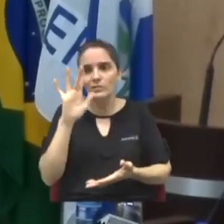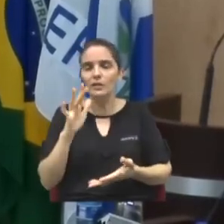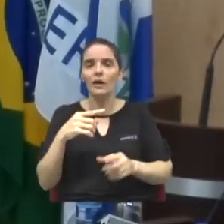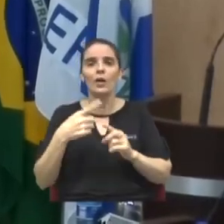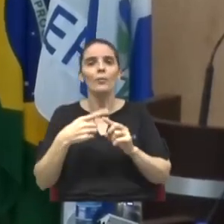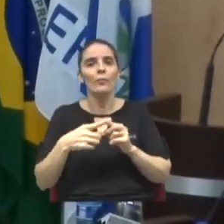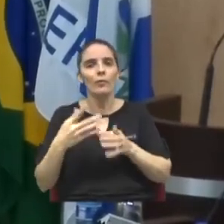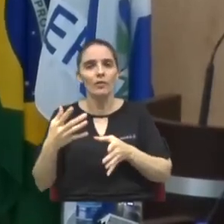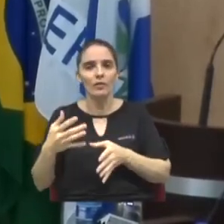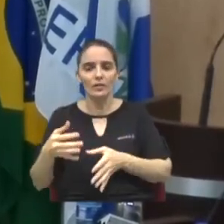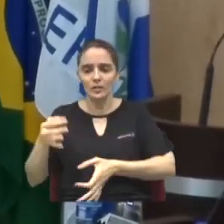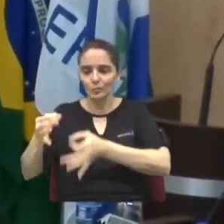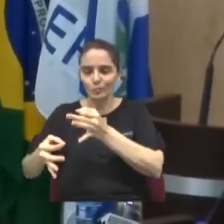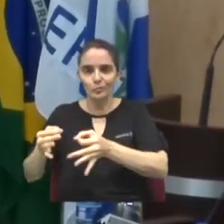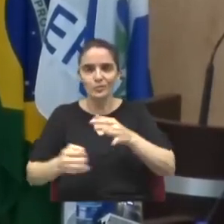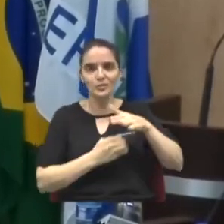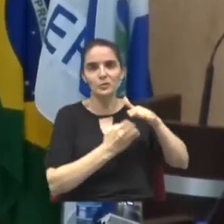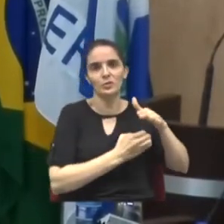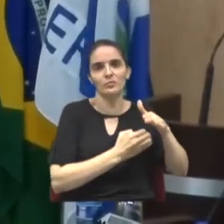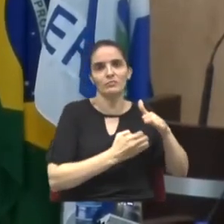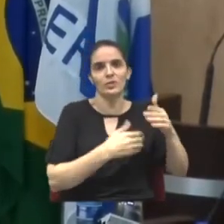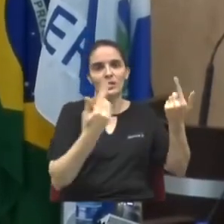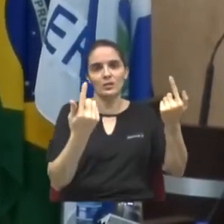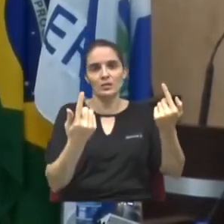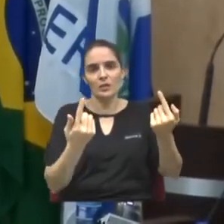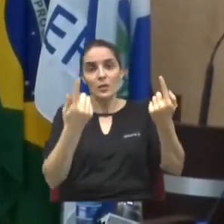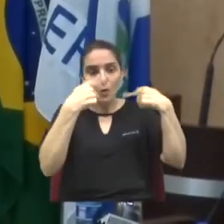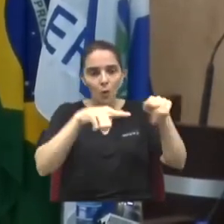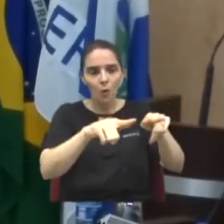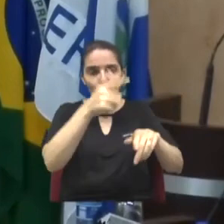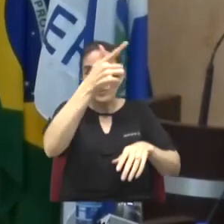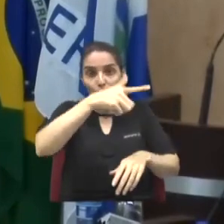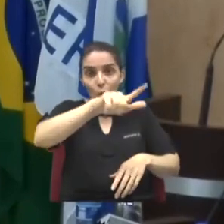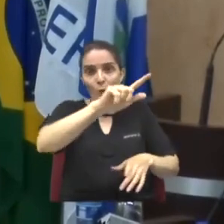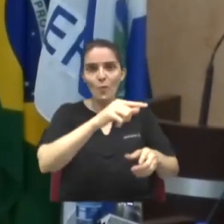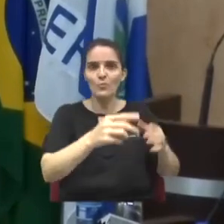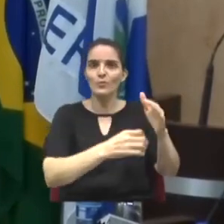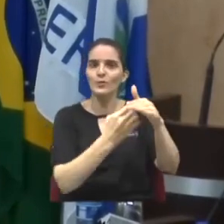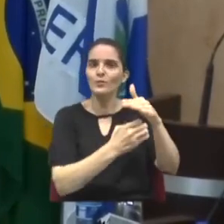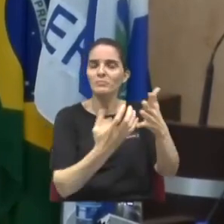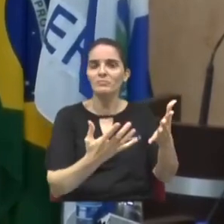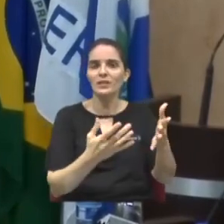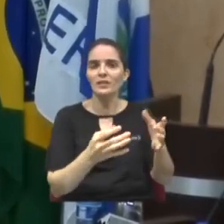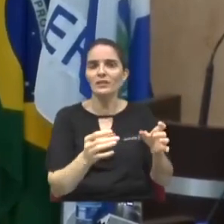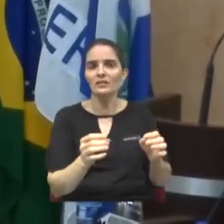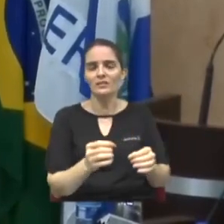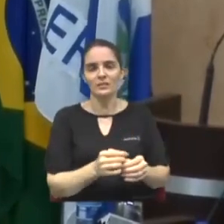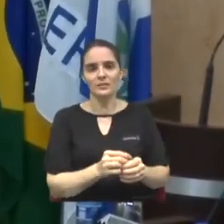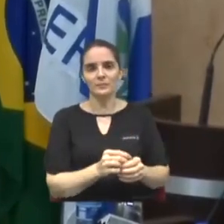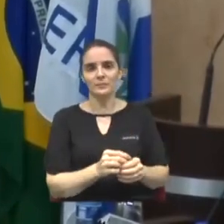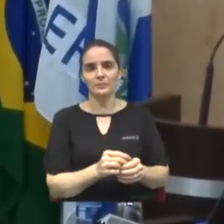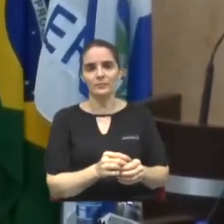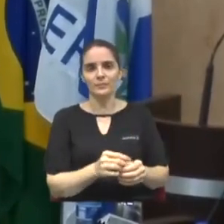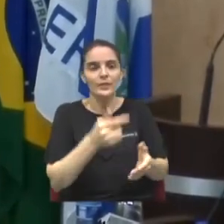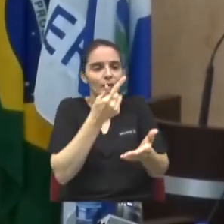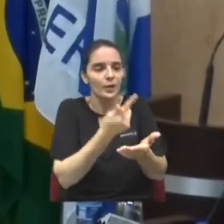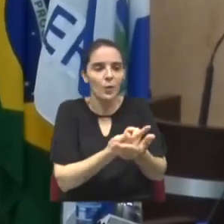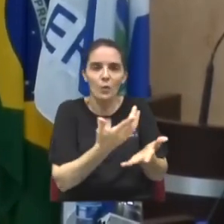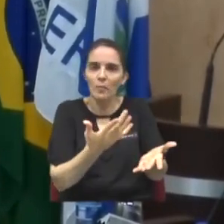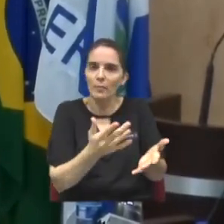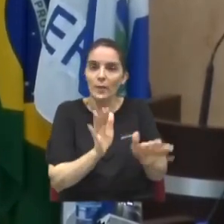judicial, porque uma firma entrou contra a outra e paralisou toda a compra.